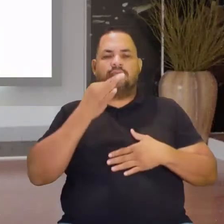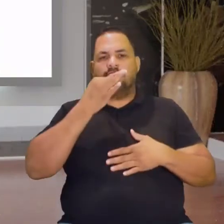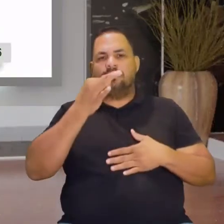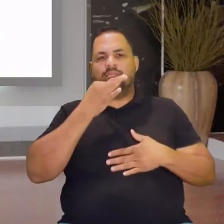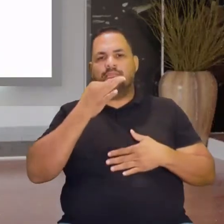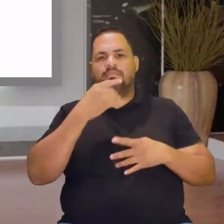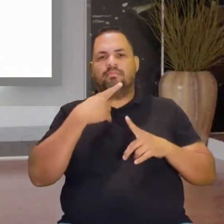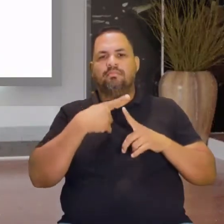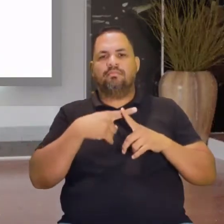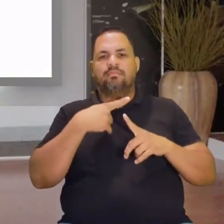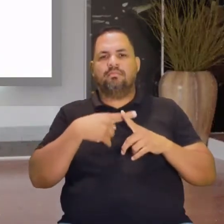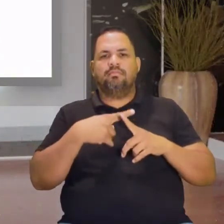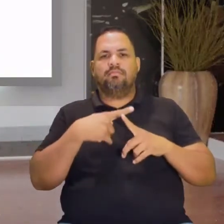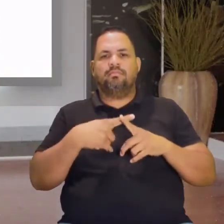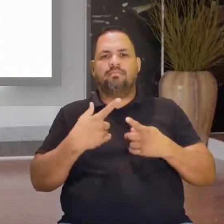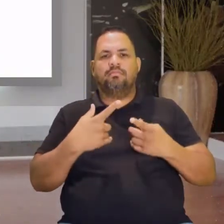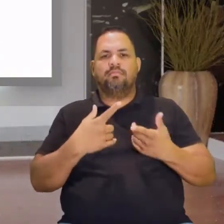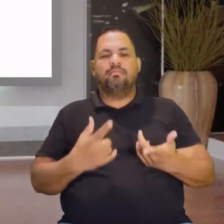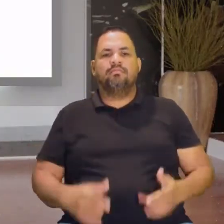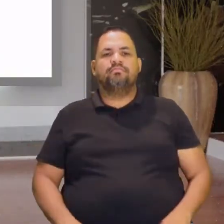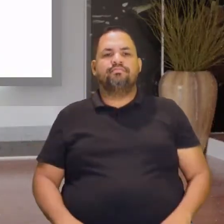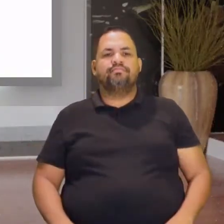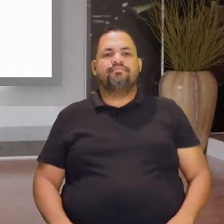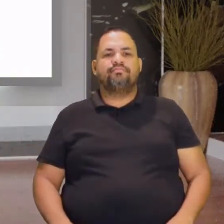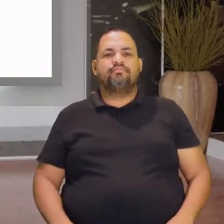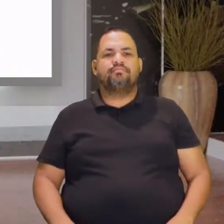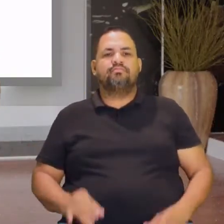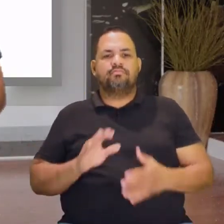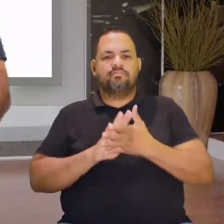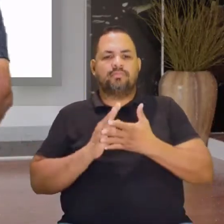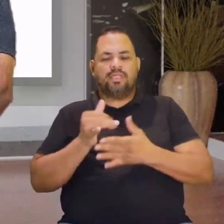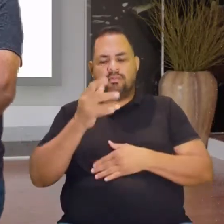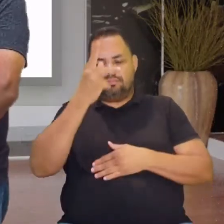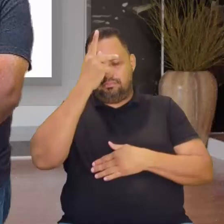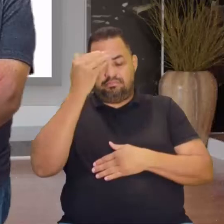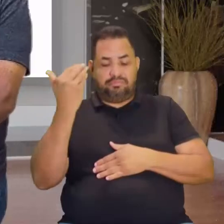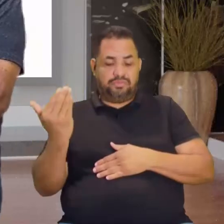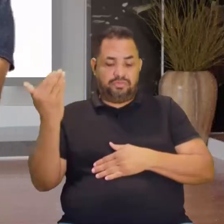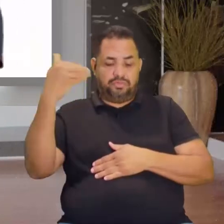professor, porque era um imigrante, né? Não era um